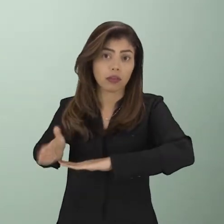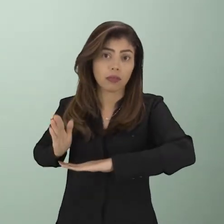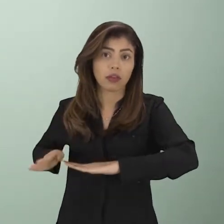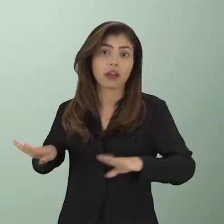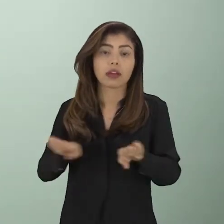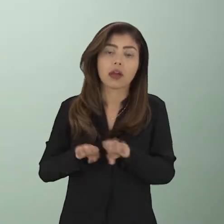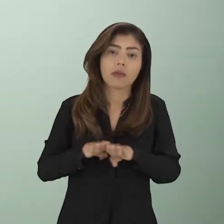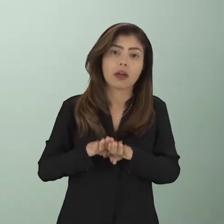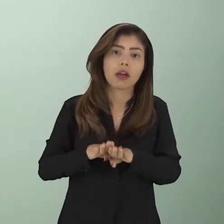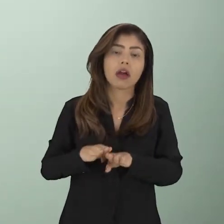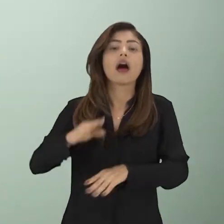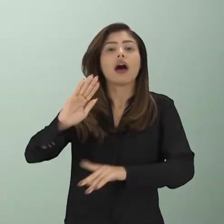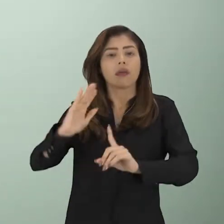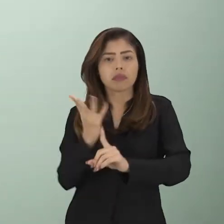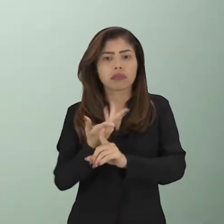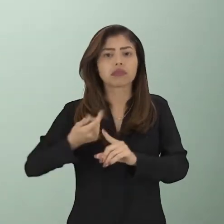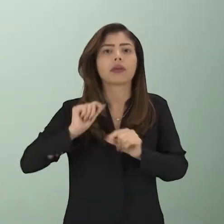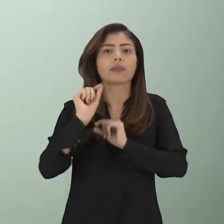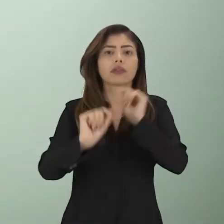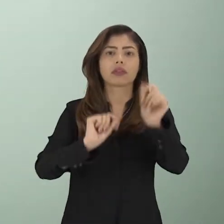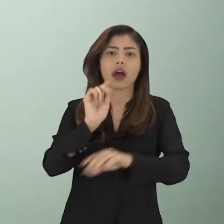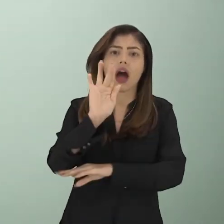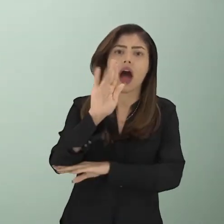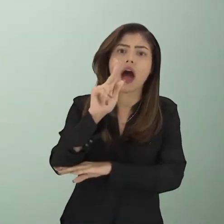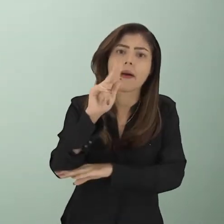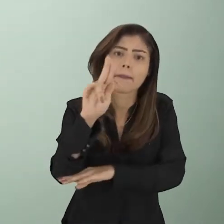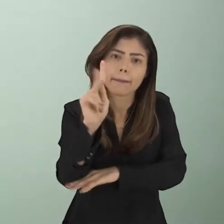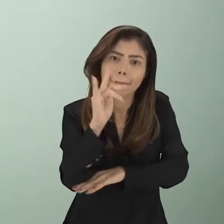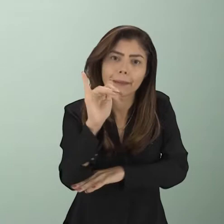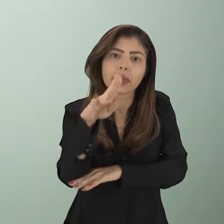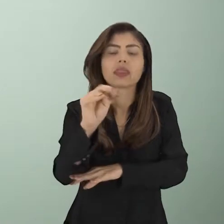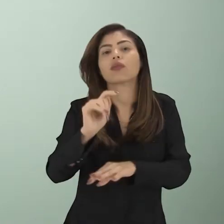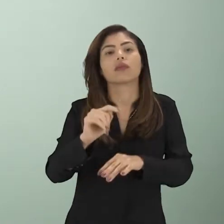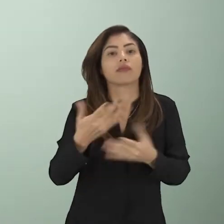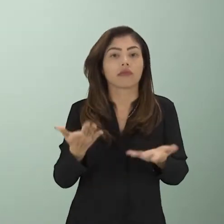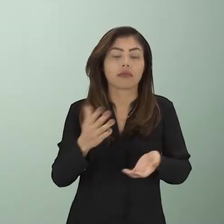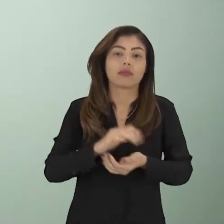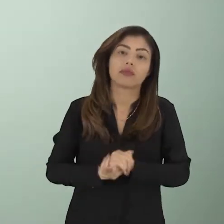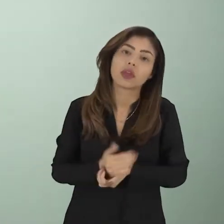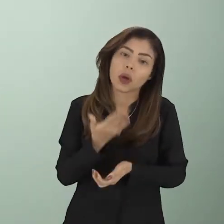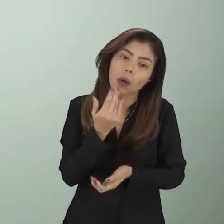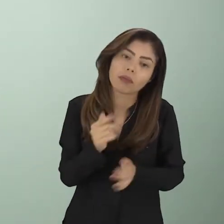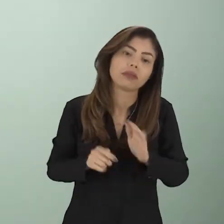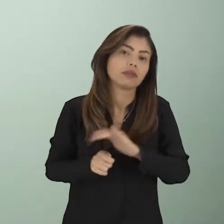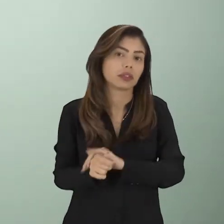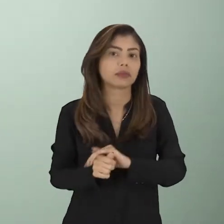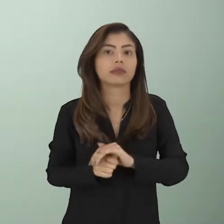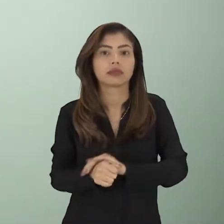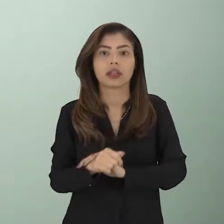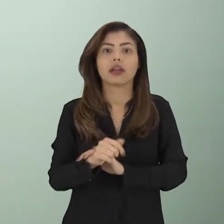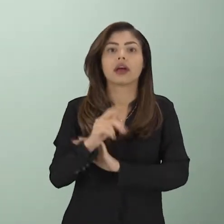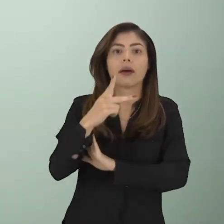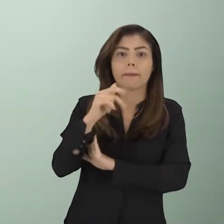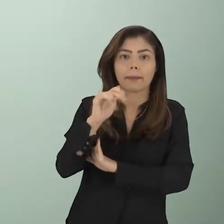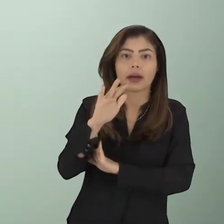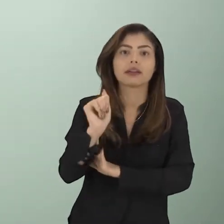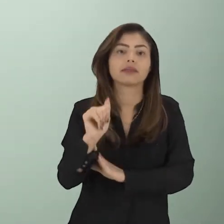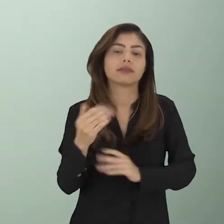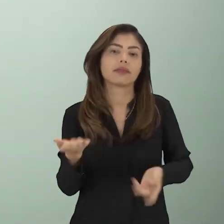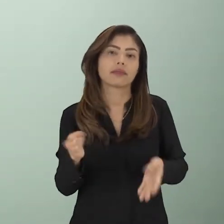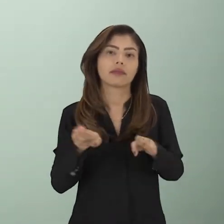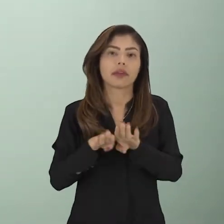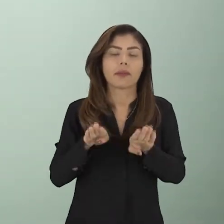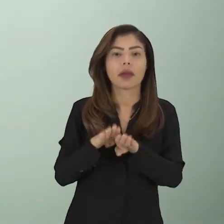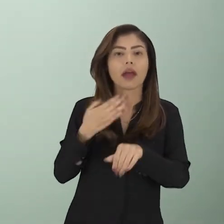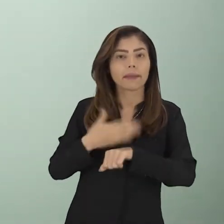um hábito cultural na região. É uma iguaria comer jabuti, paca, e esse tipo